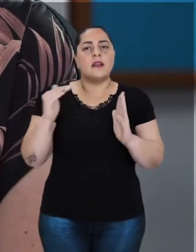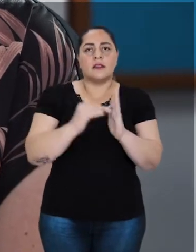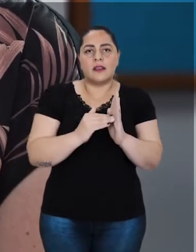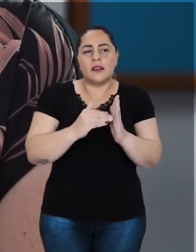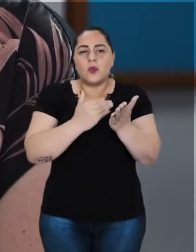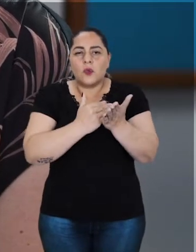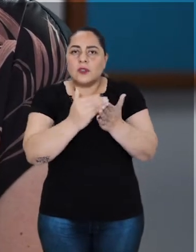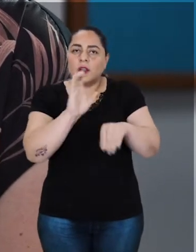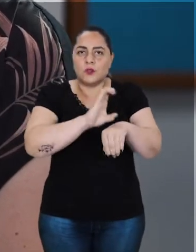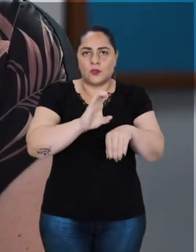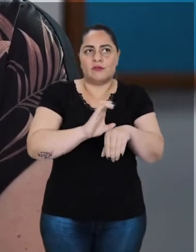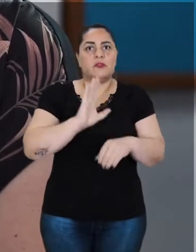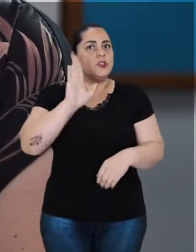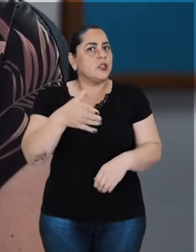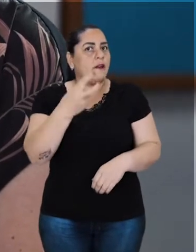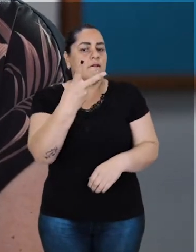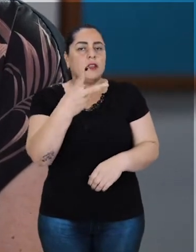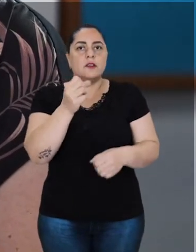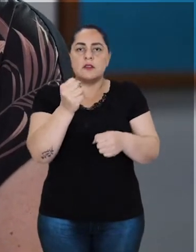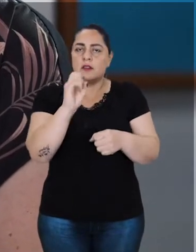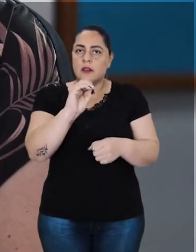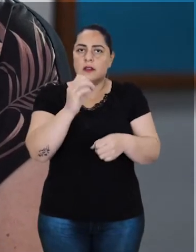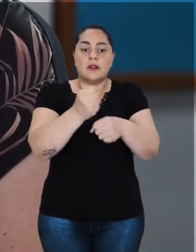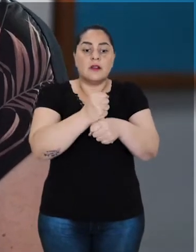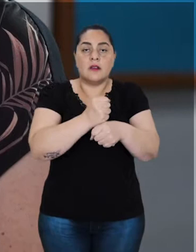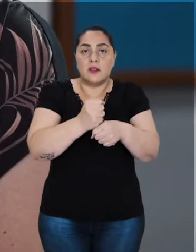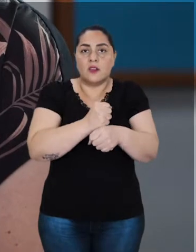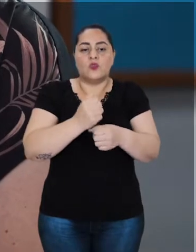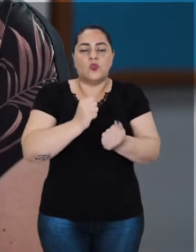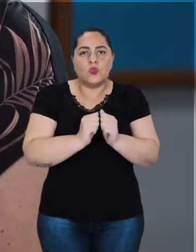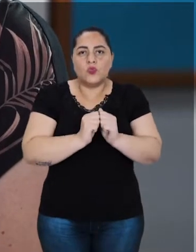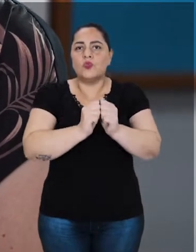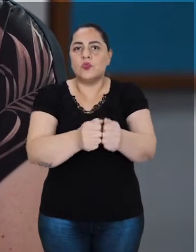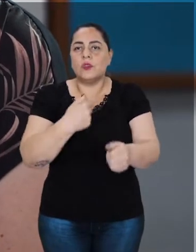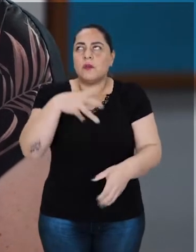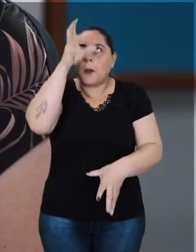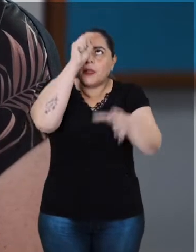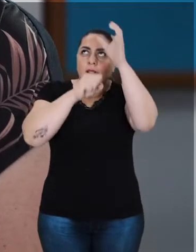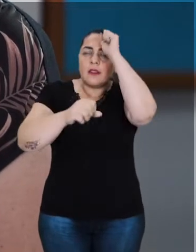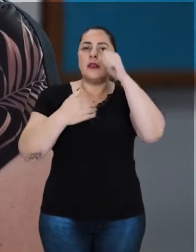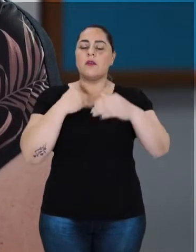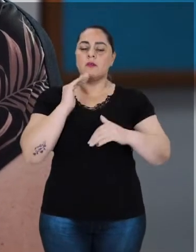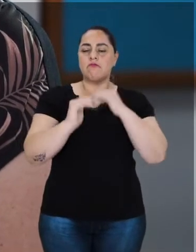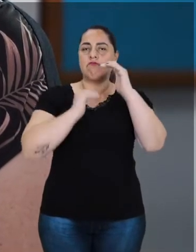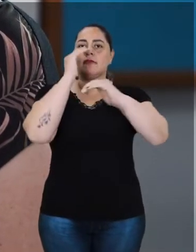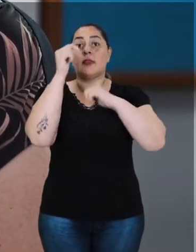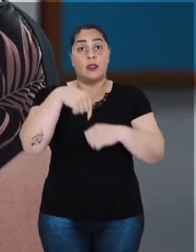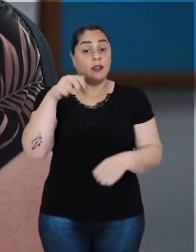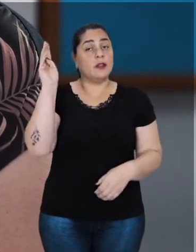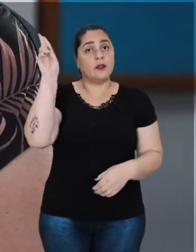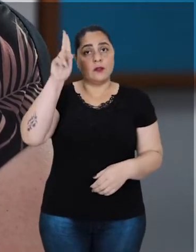curso. E de lá então são 20 anos de caminhada, sempre aprendendo, me construindo como professora dentro